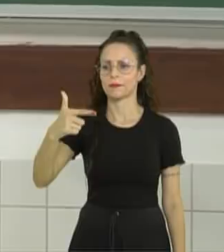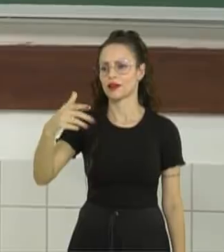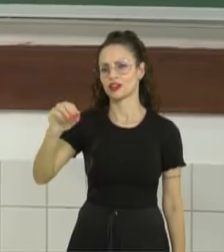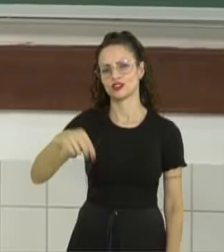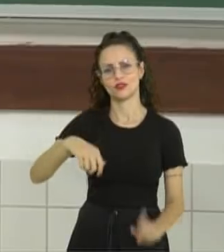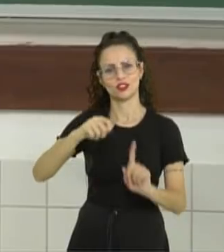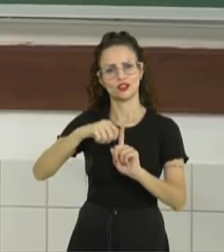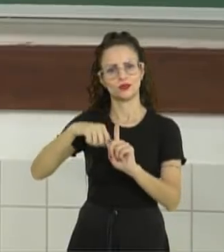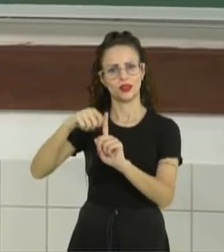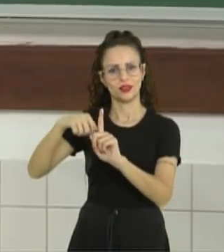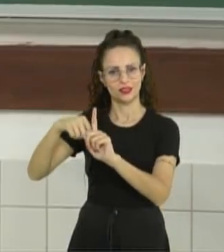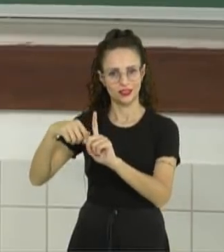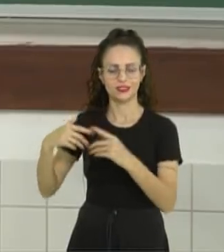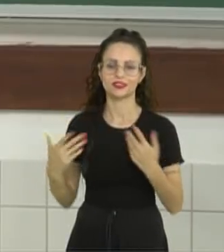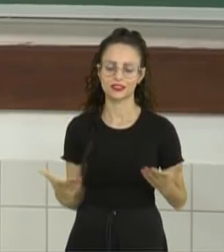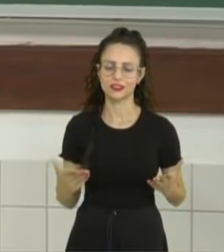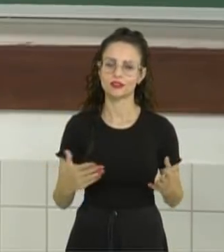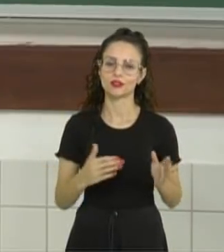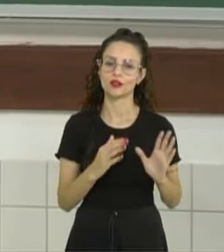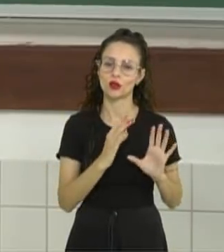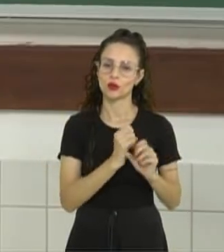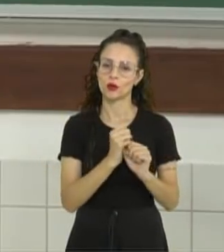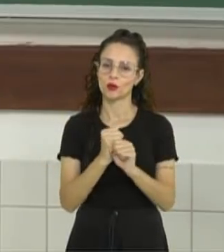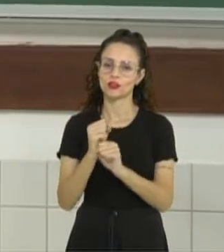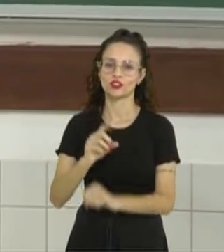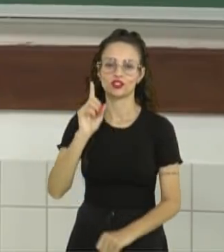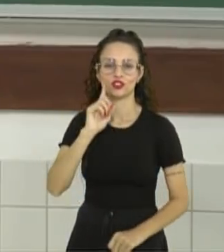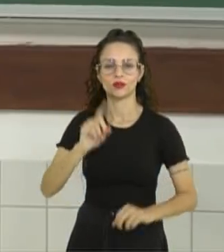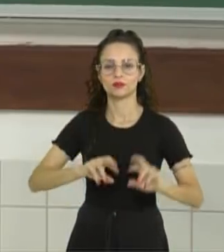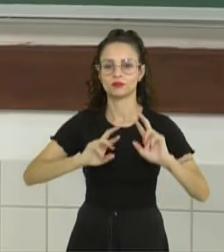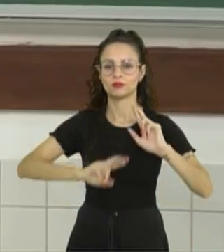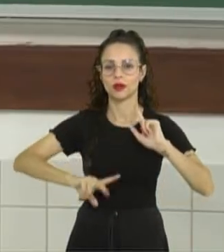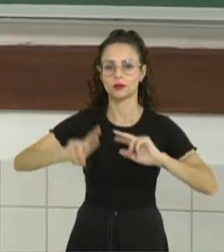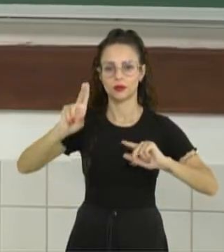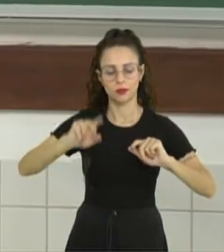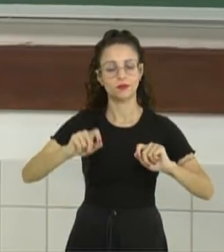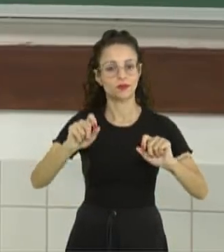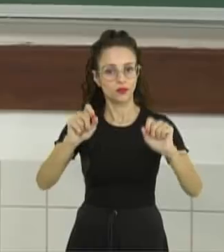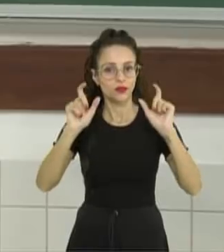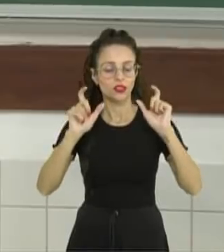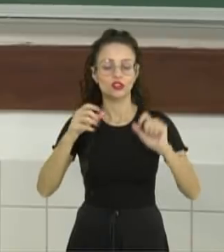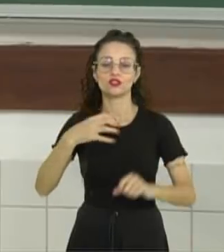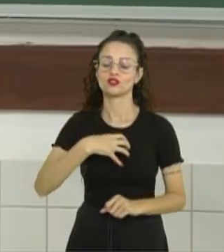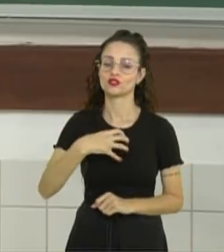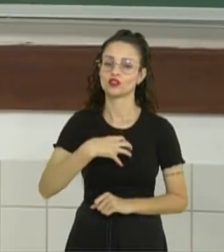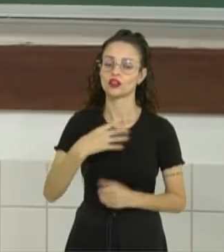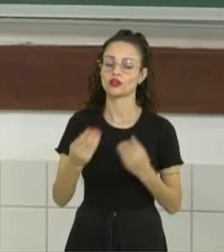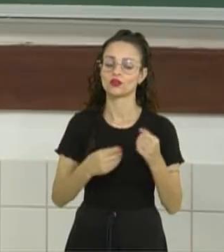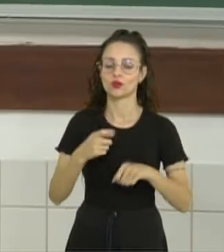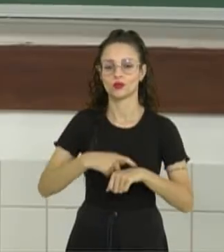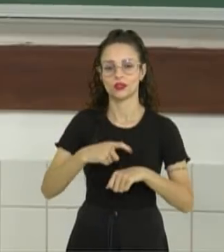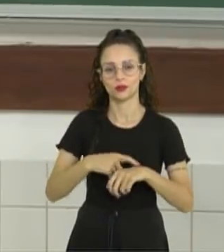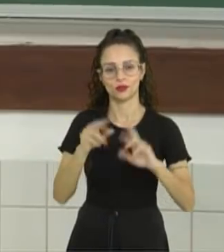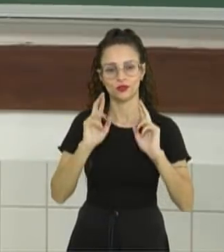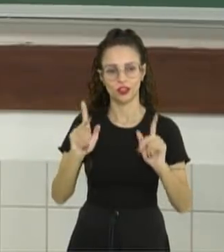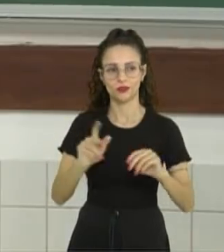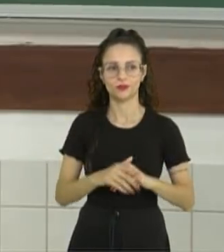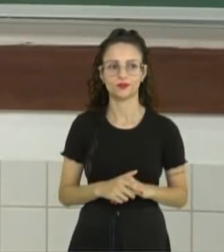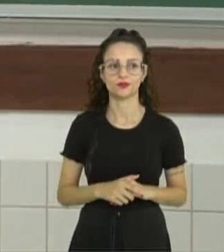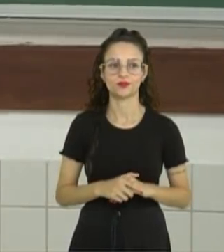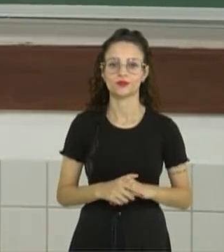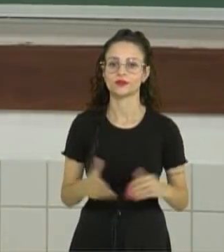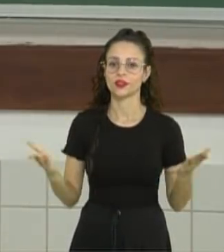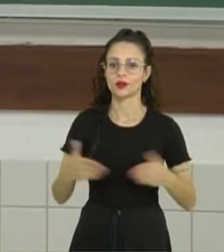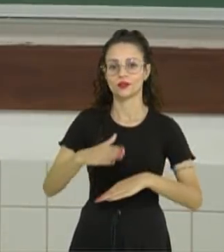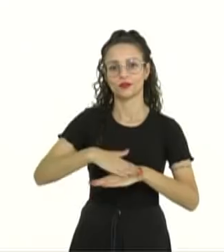meses, né? Com contagem de dias diferenciados. Isso me chama muita atenção, as formas de medir o tempo diferente. Ok?